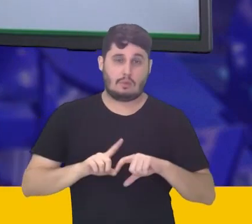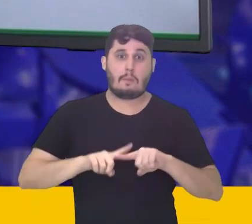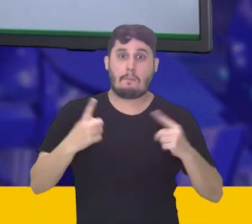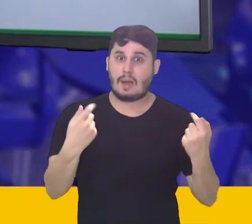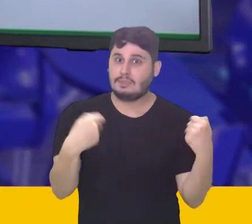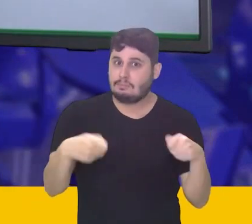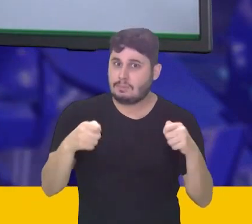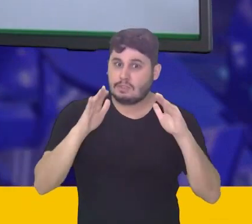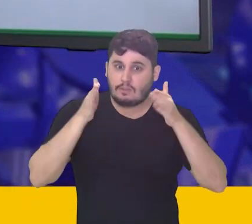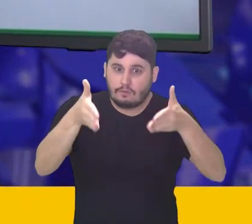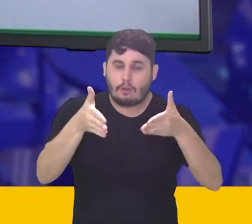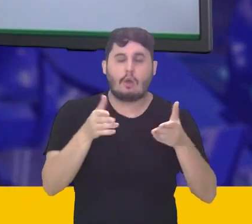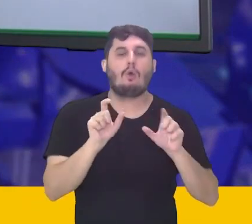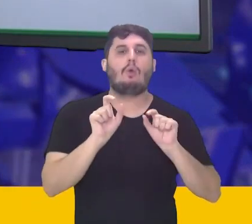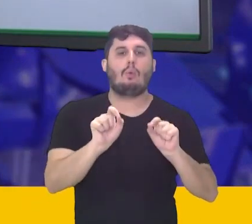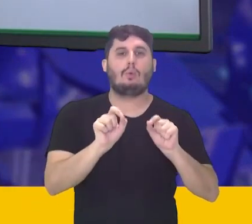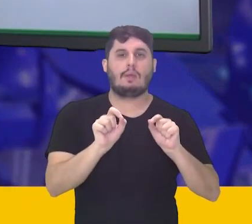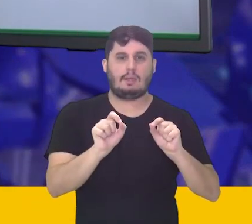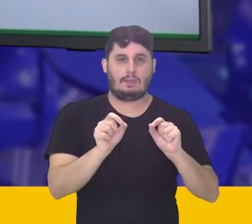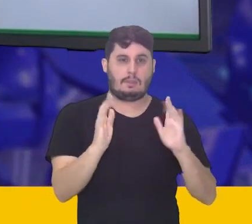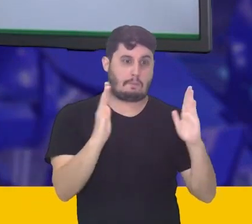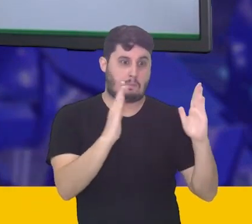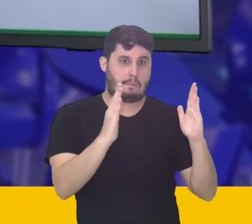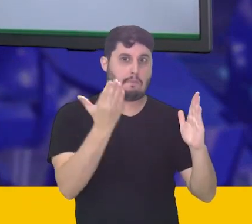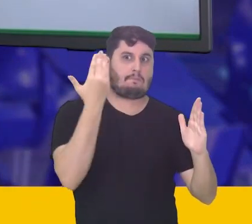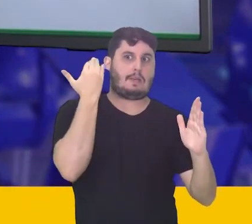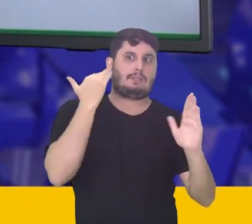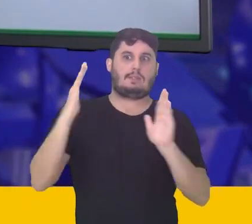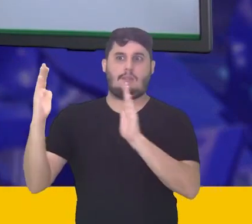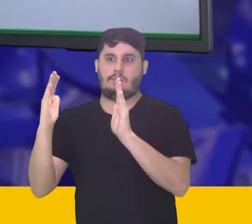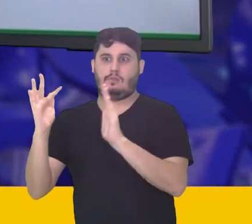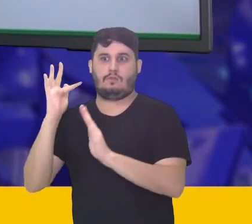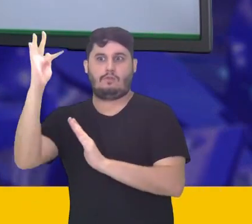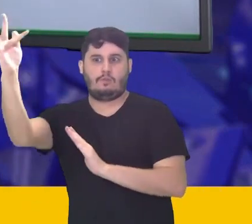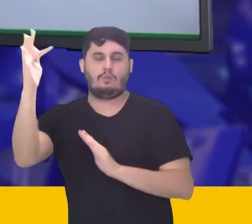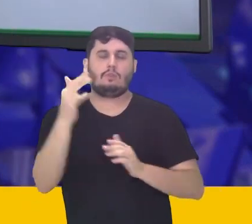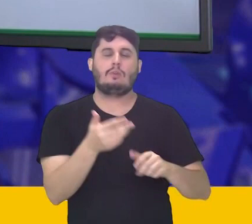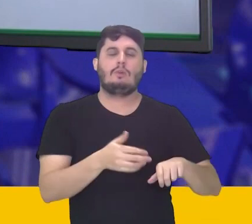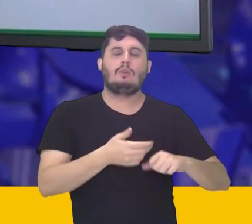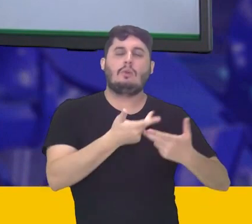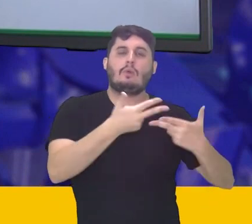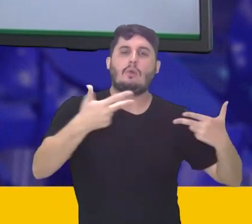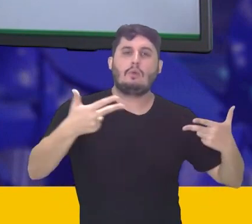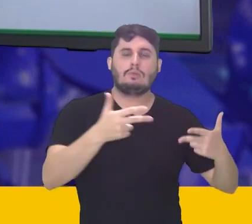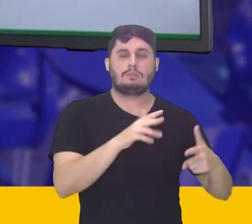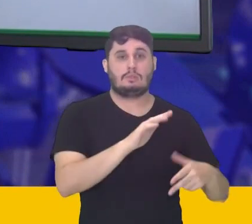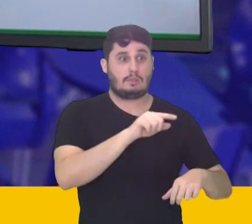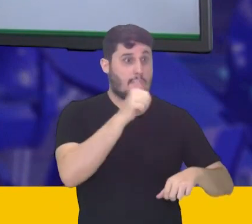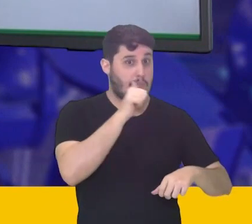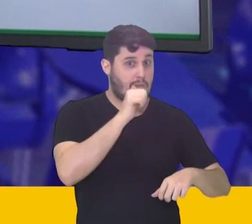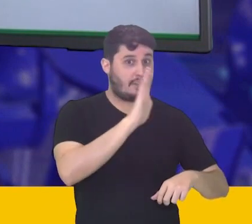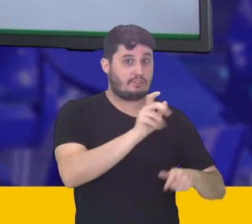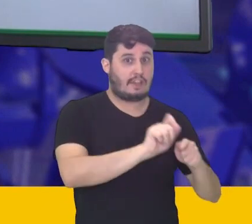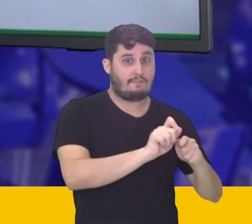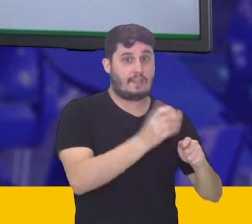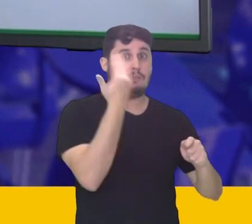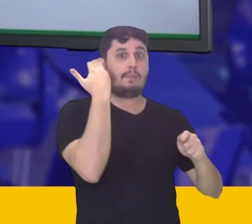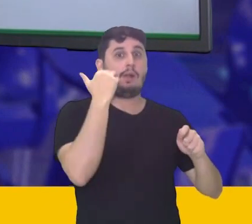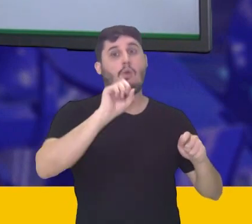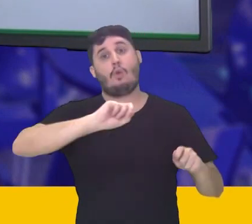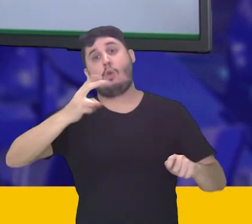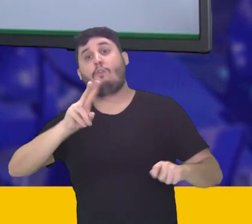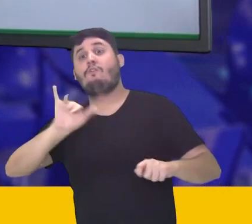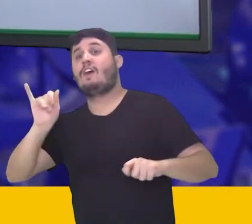na questão, passado e futuro. Ações que aconteceram no passado ou que irão acontecer no